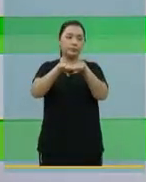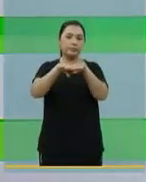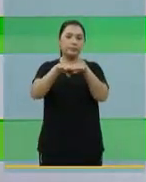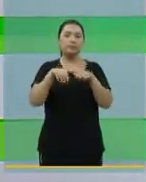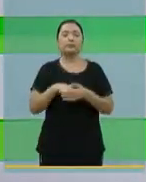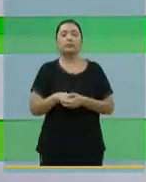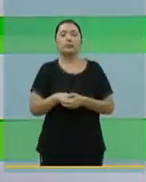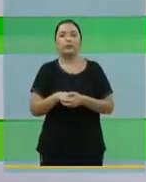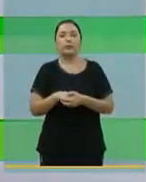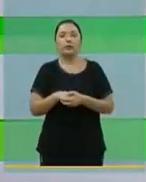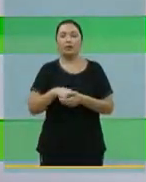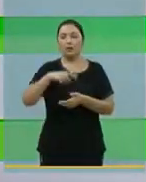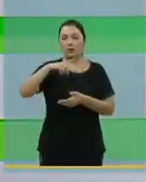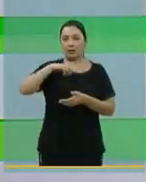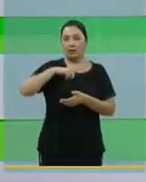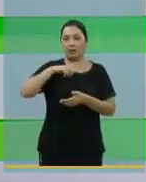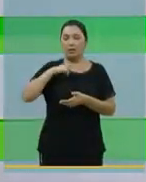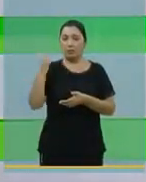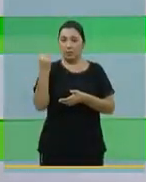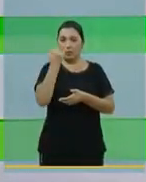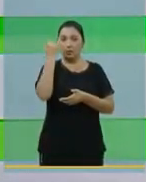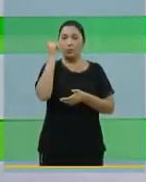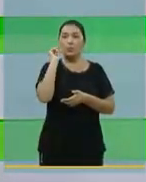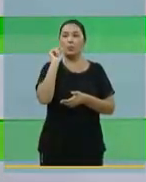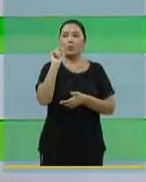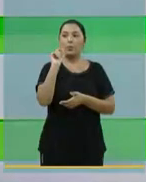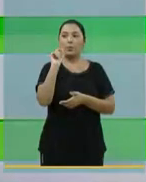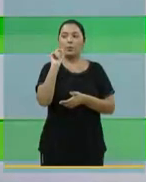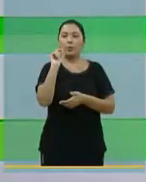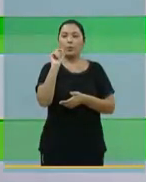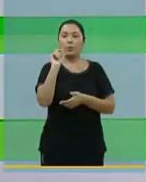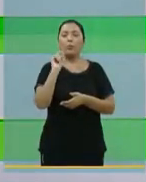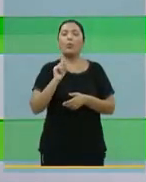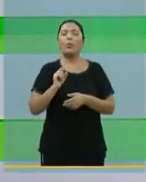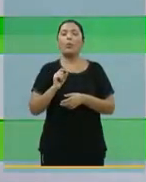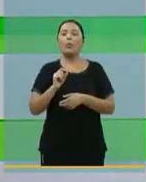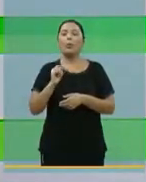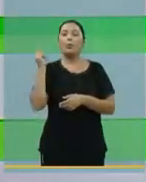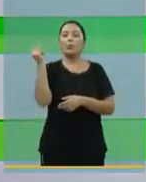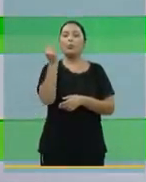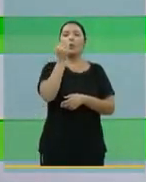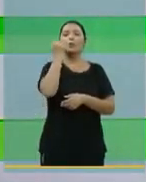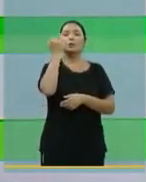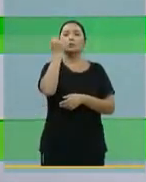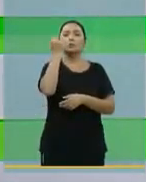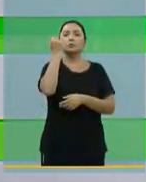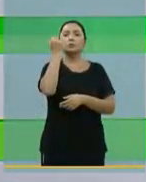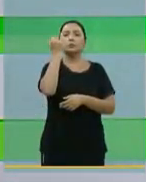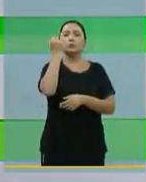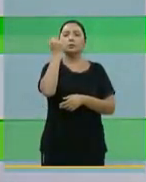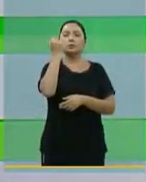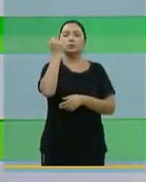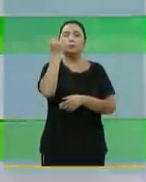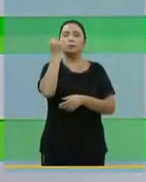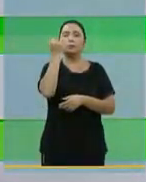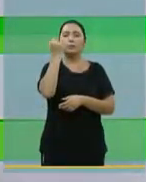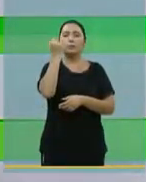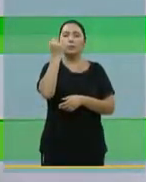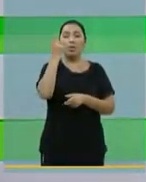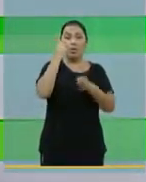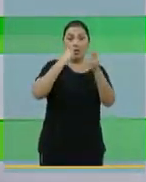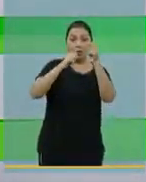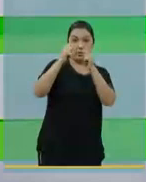aos valores mas especialmente em relação ao protagonismo econômico